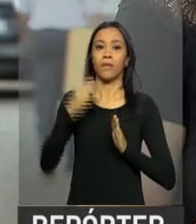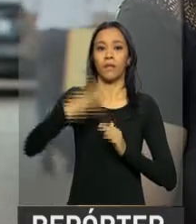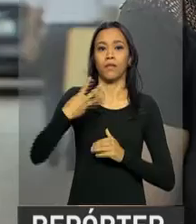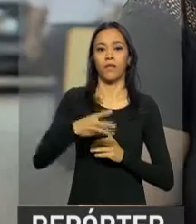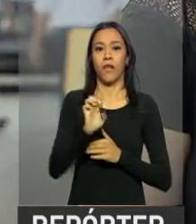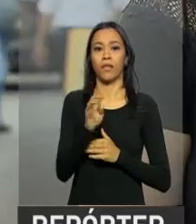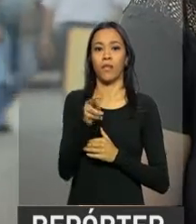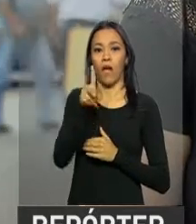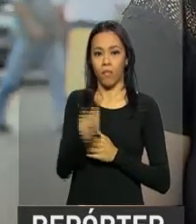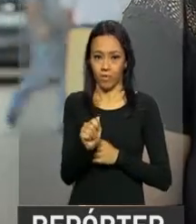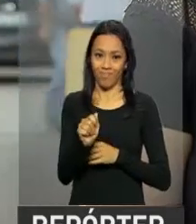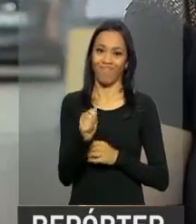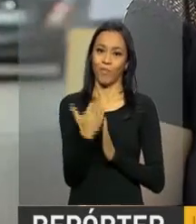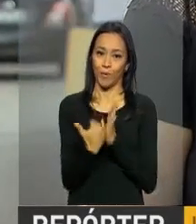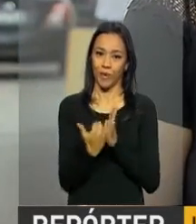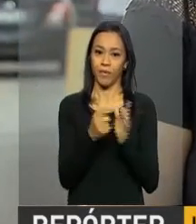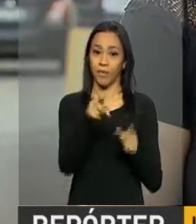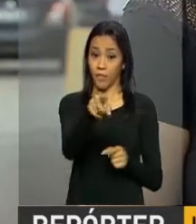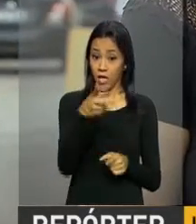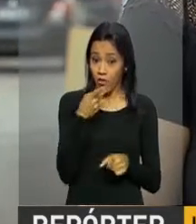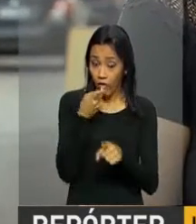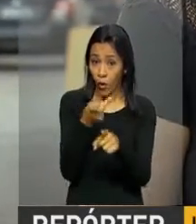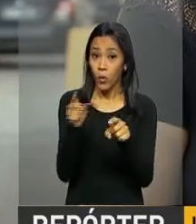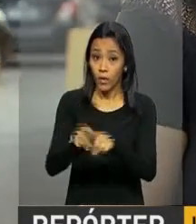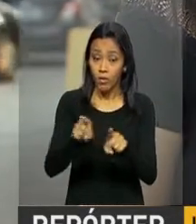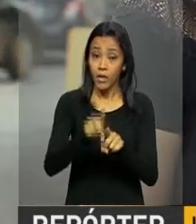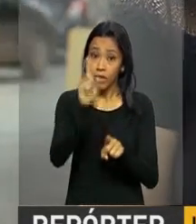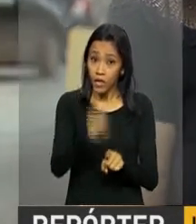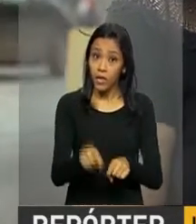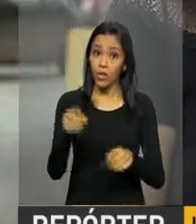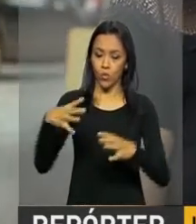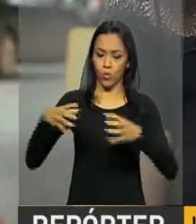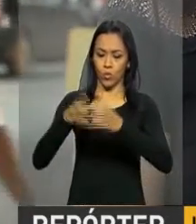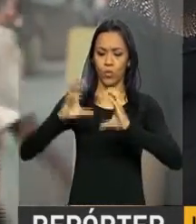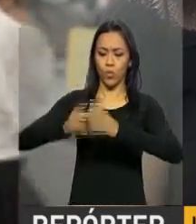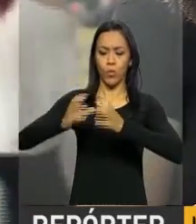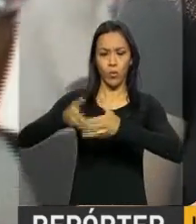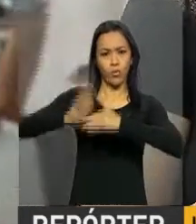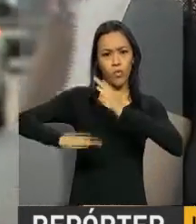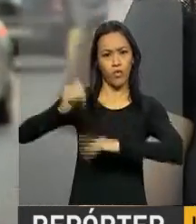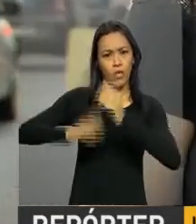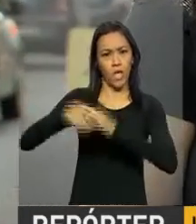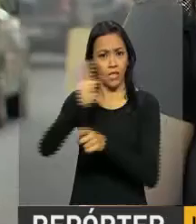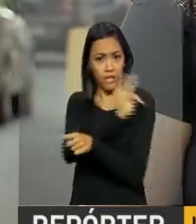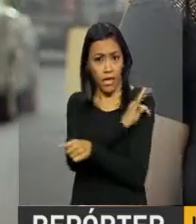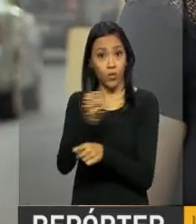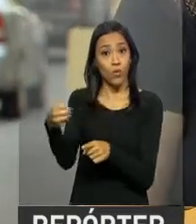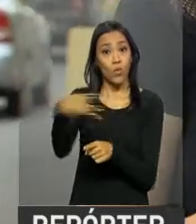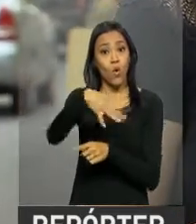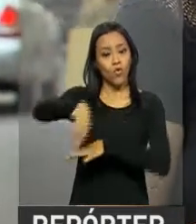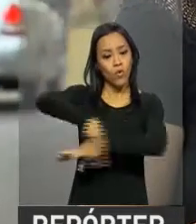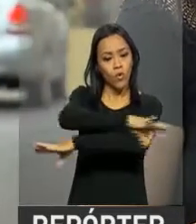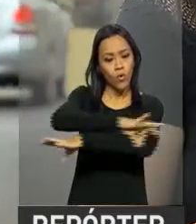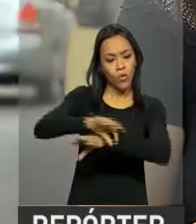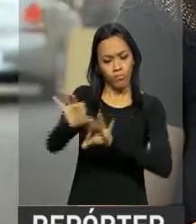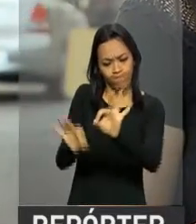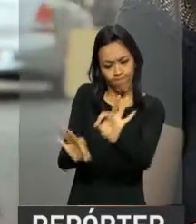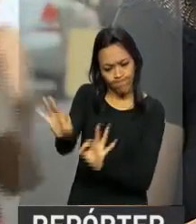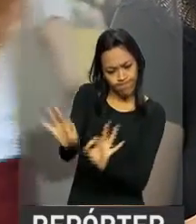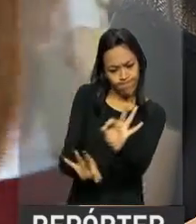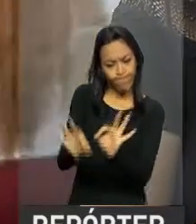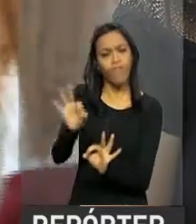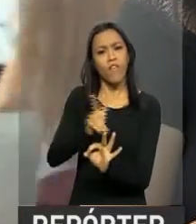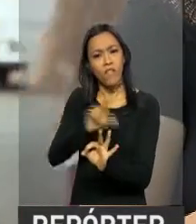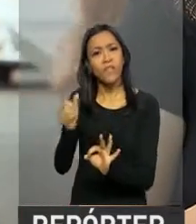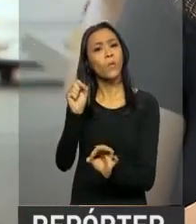programa. Bruno Araújo também disse que a equipe técnica do Ministério das Cidades trabalha em um novo projeto habitacional, que será desenvolvido por meio